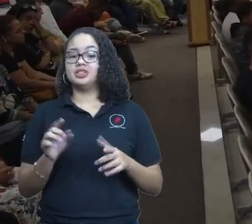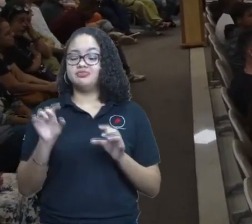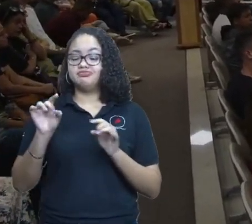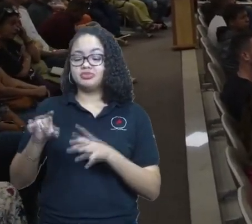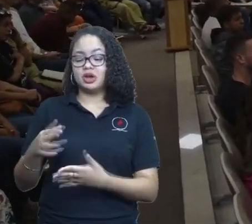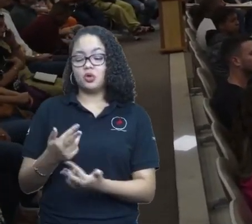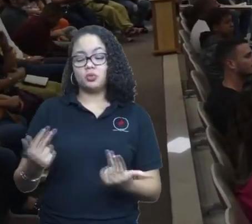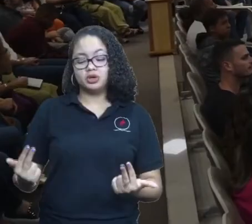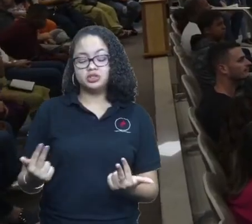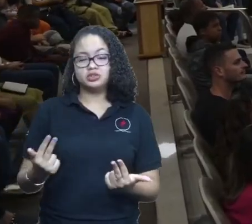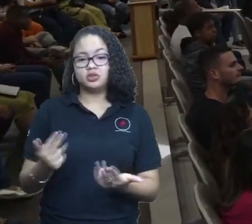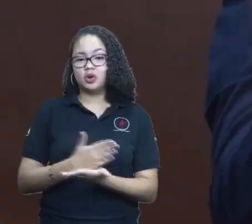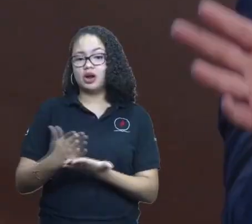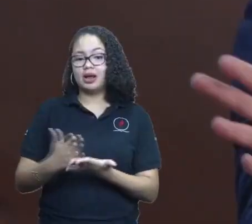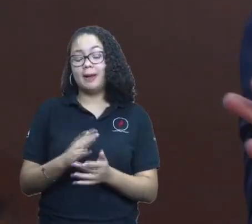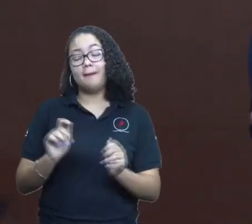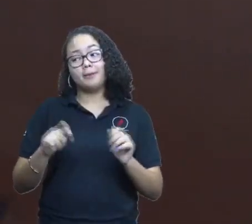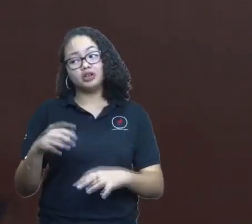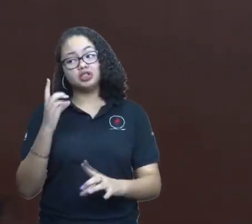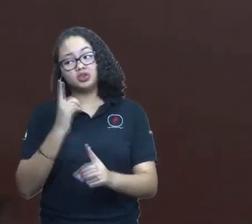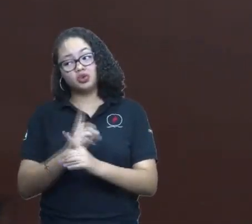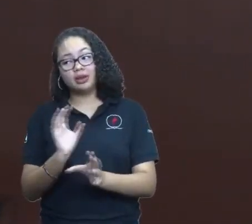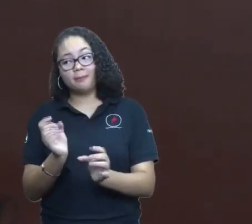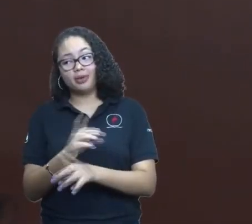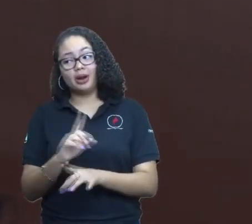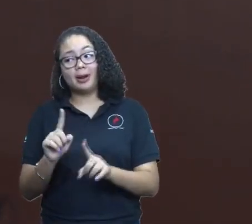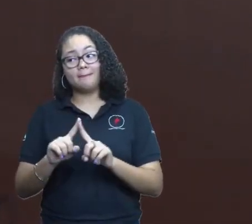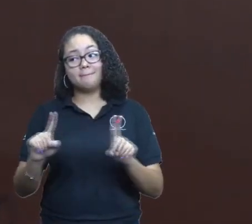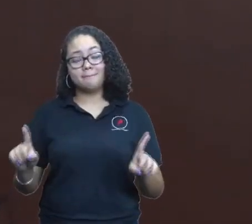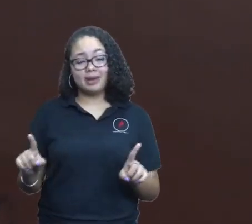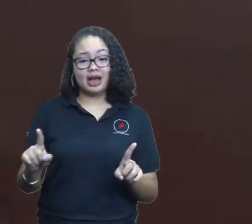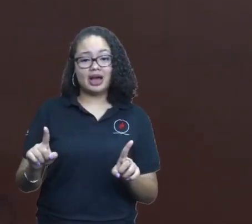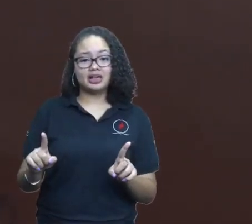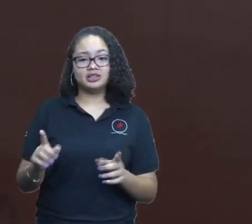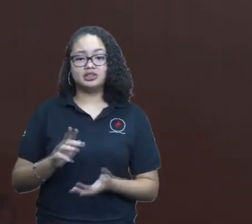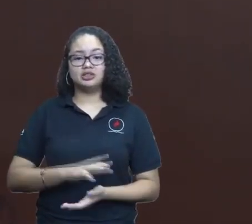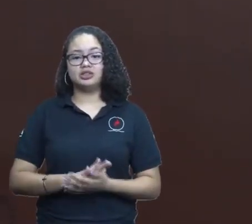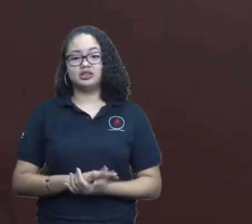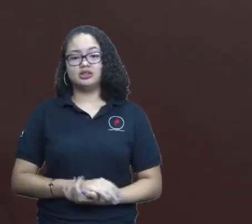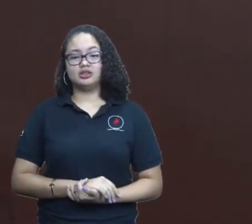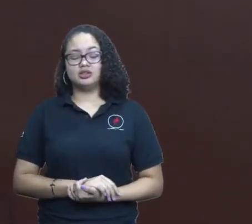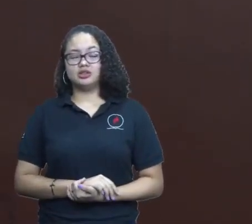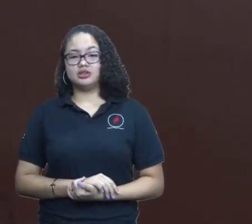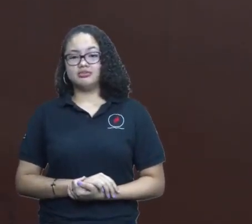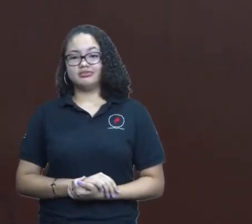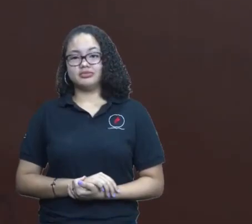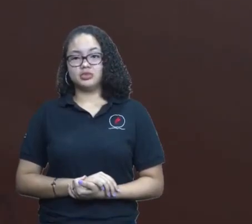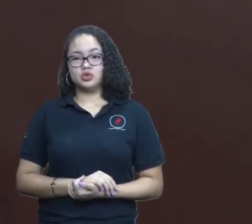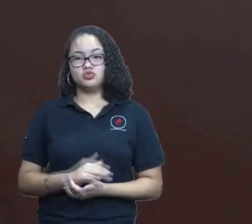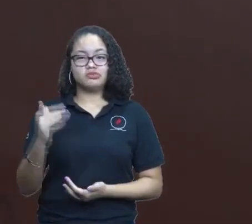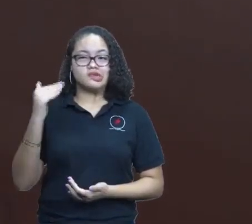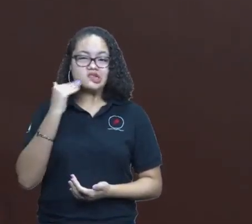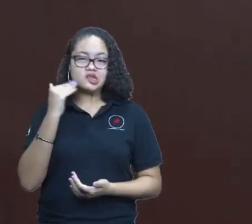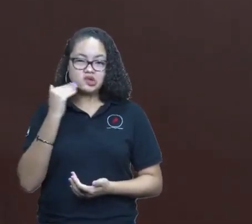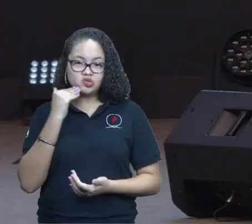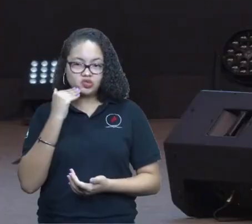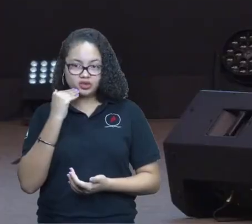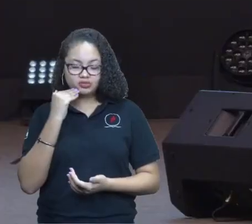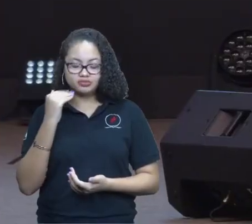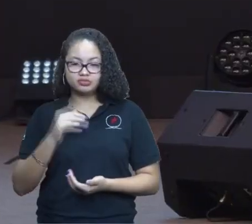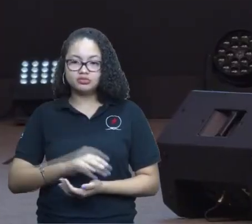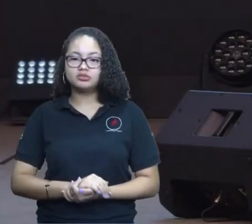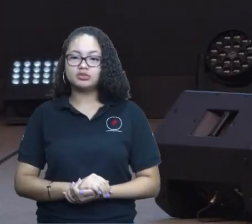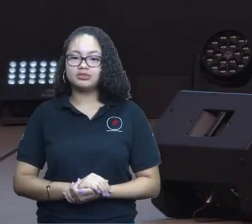é que você pode até encontrar elas inteiras Mas pode encontrar elas com a sua funcionalidade prejudicada a gente